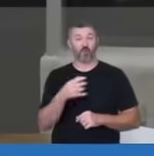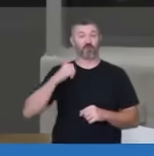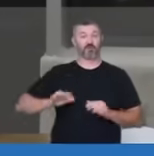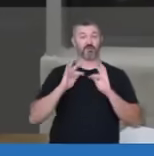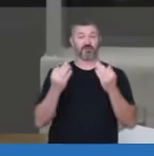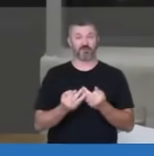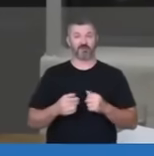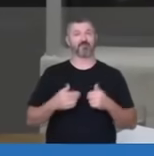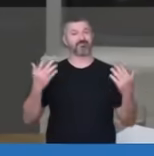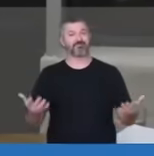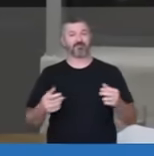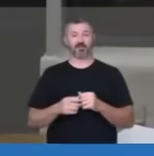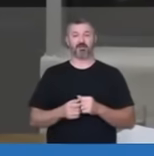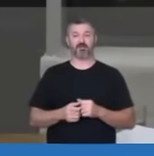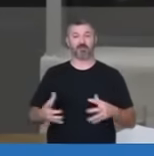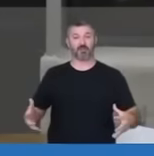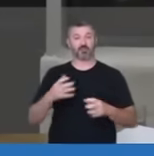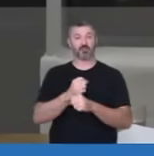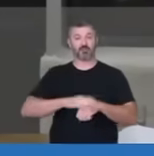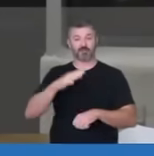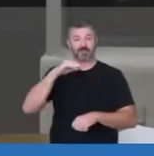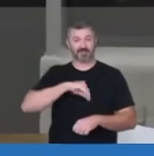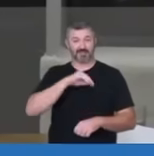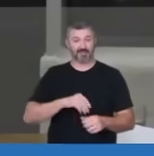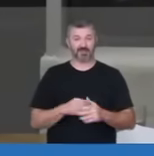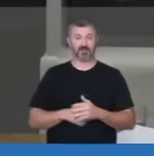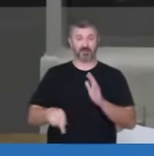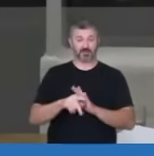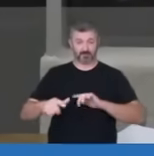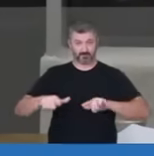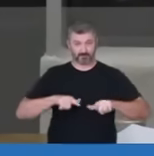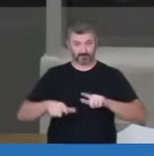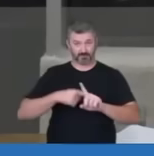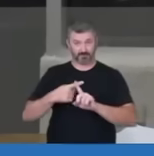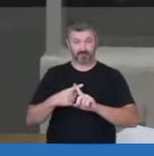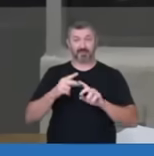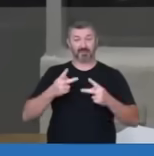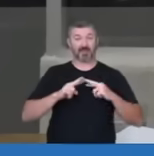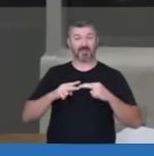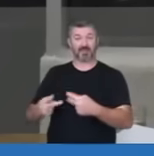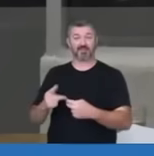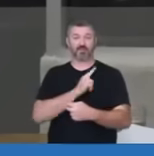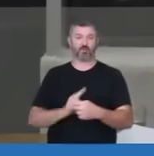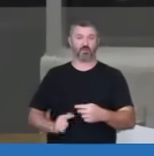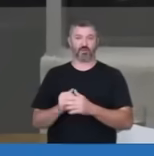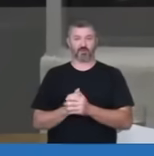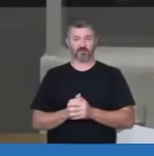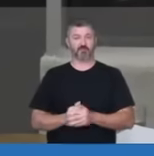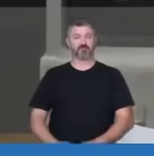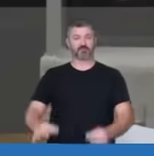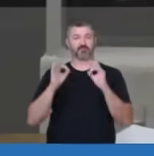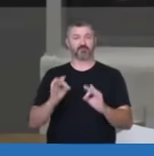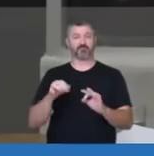Família, ou seja, você está somando renda do trabalho mais as transferências de governo. E é exatamente